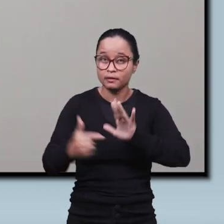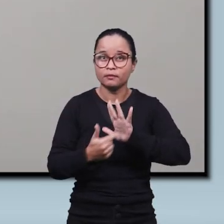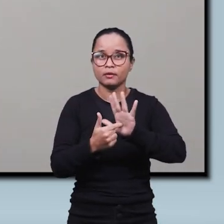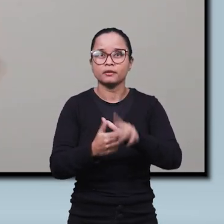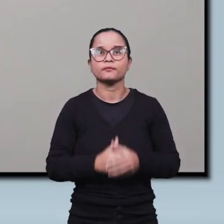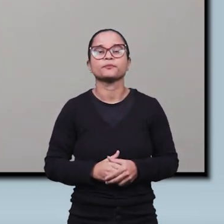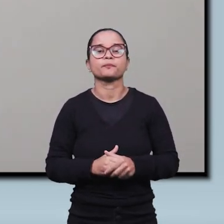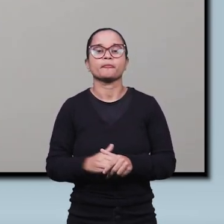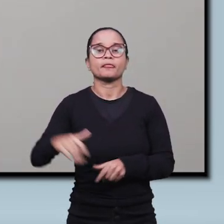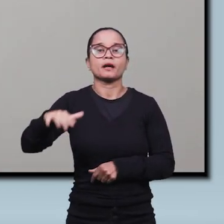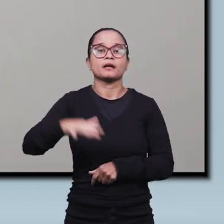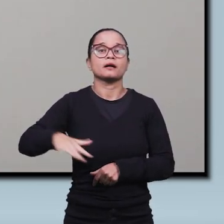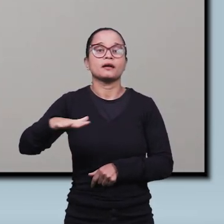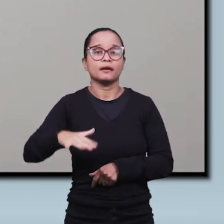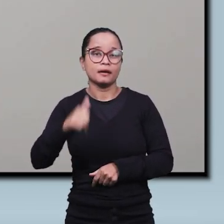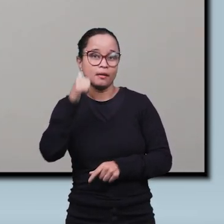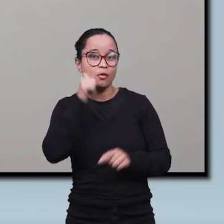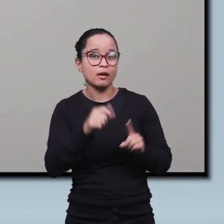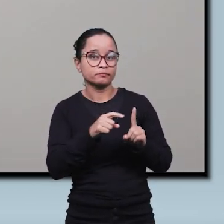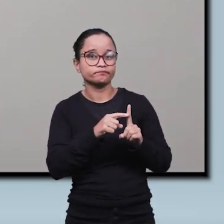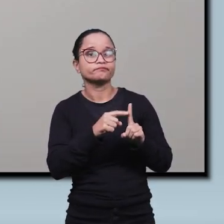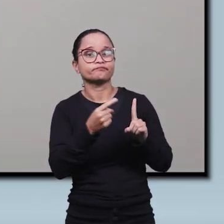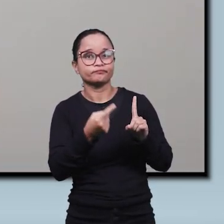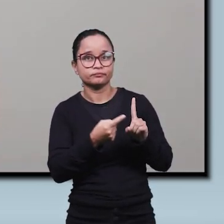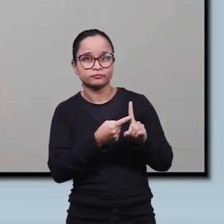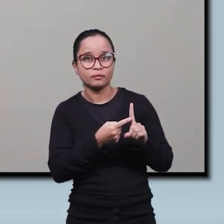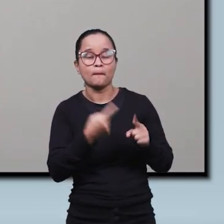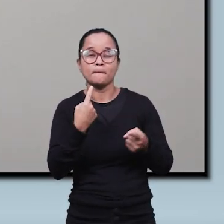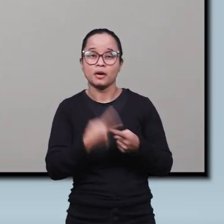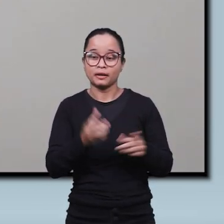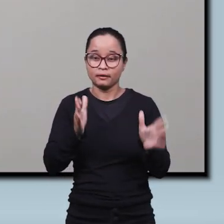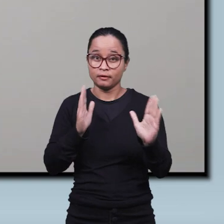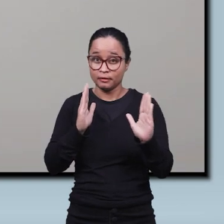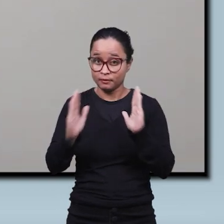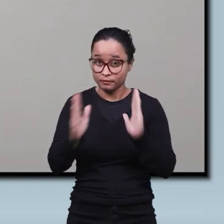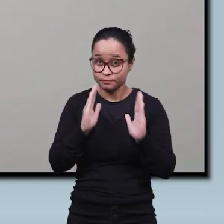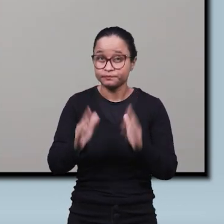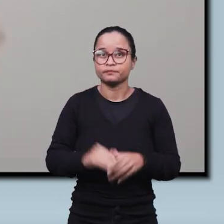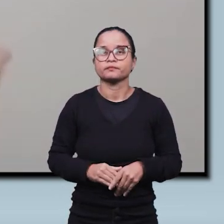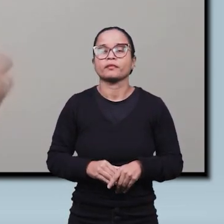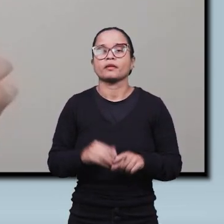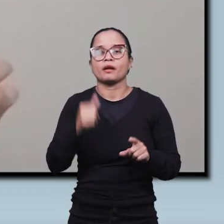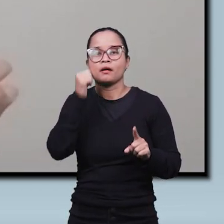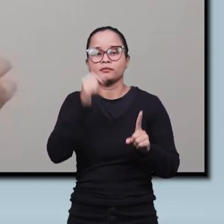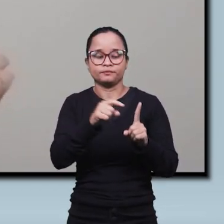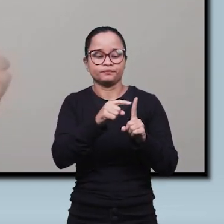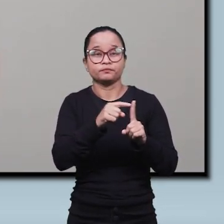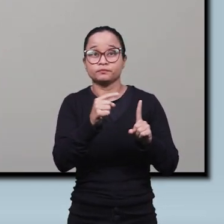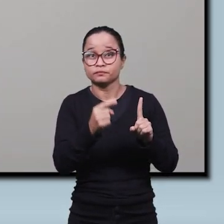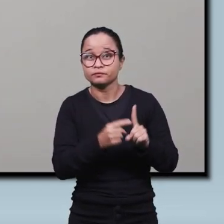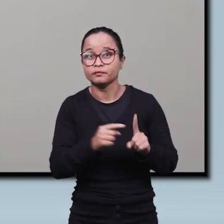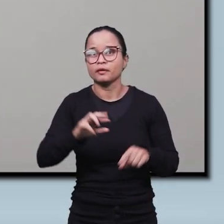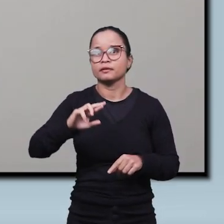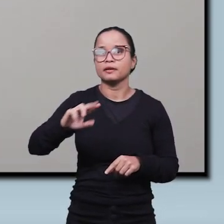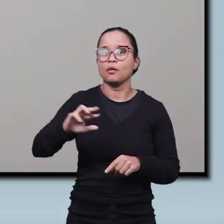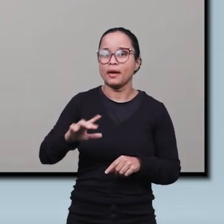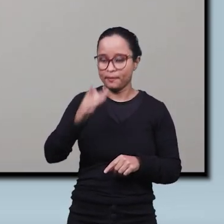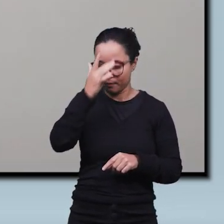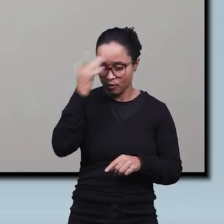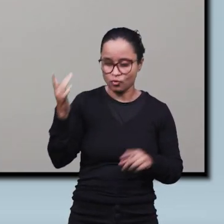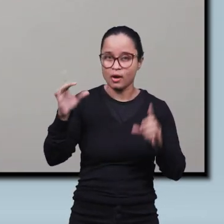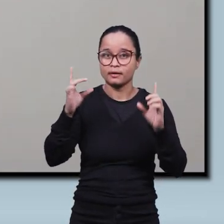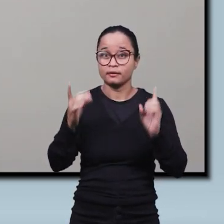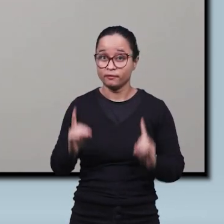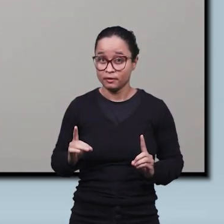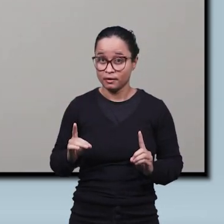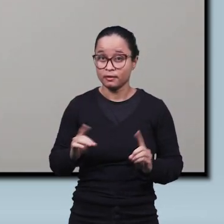acesso reservado à gestante, porque nesse processo a gestante não é classificada como pessoa com